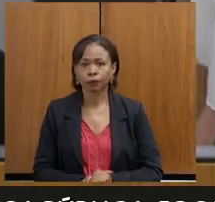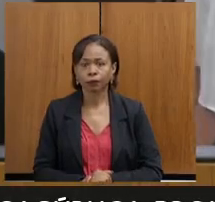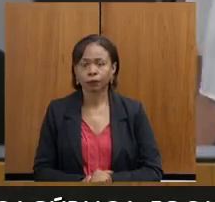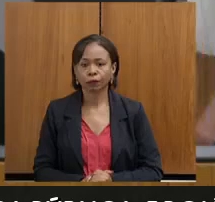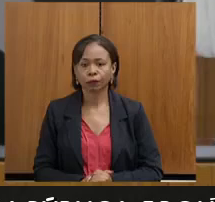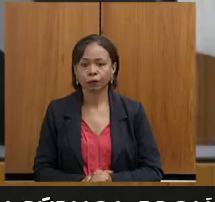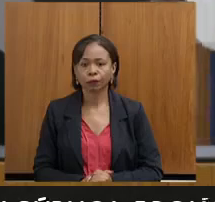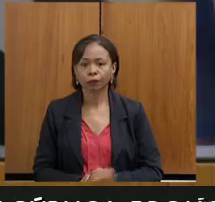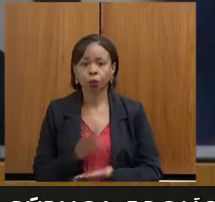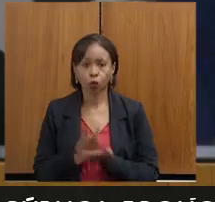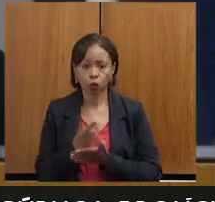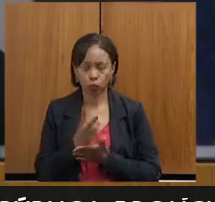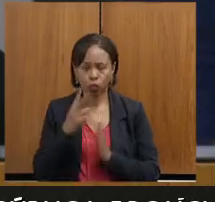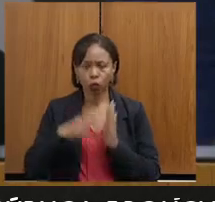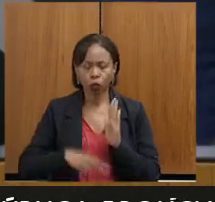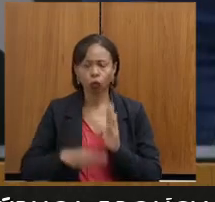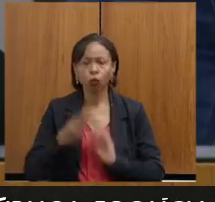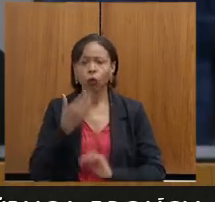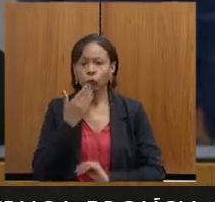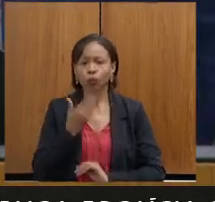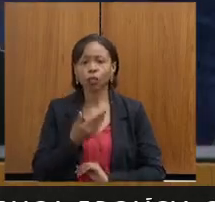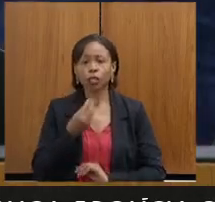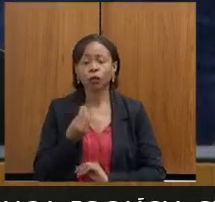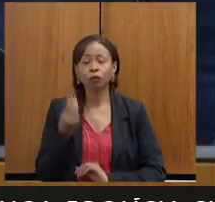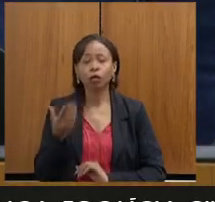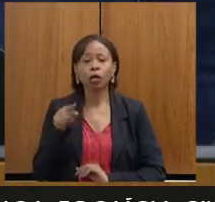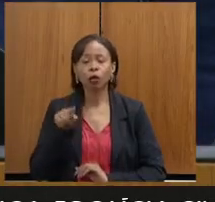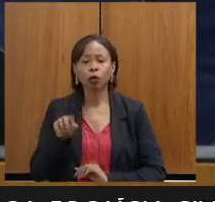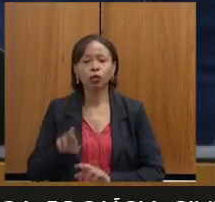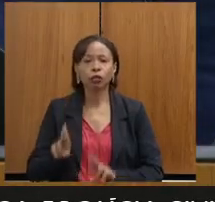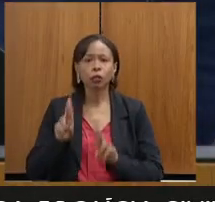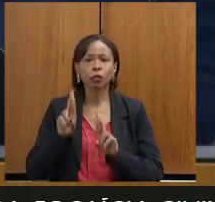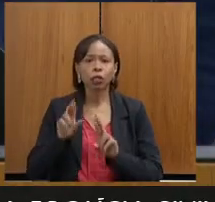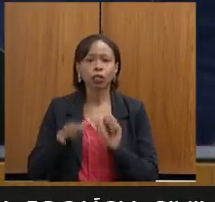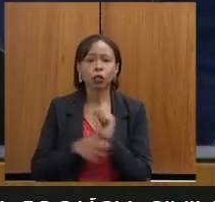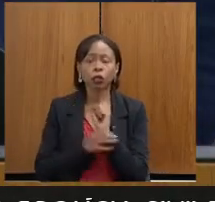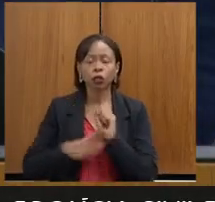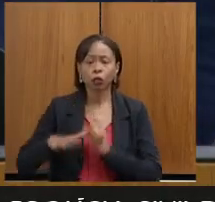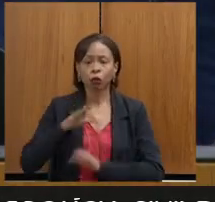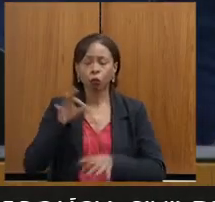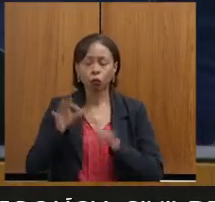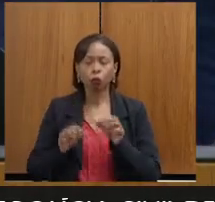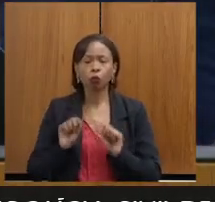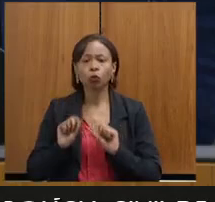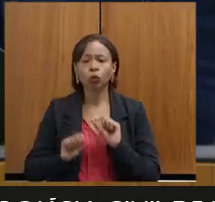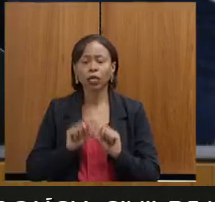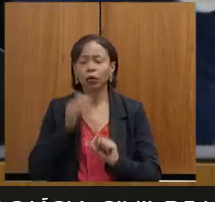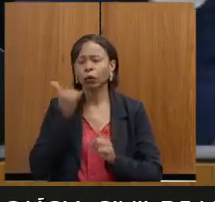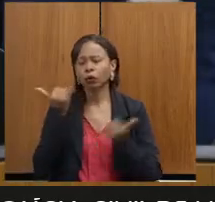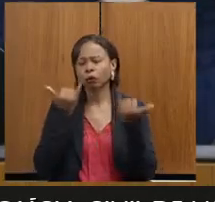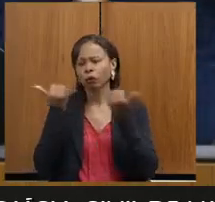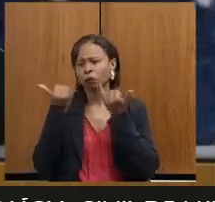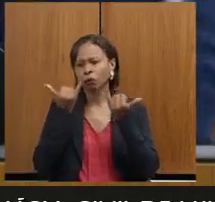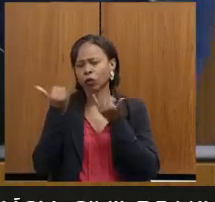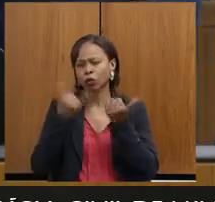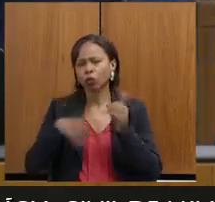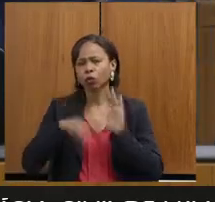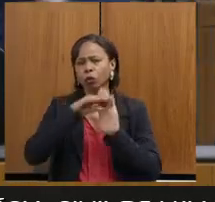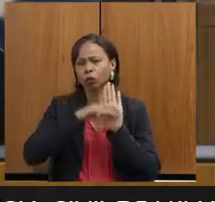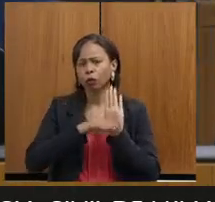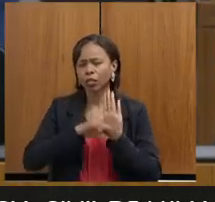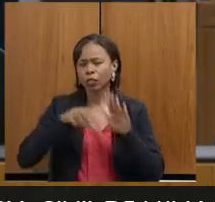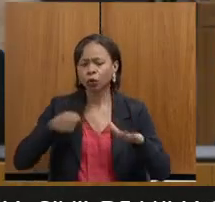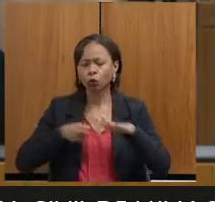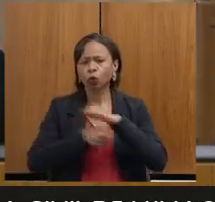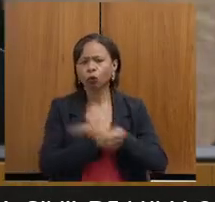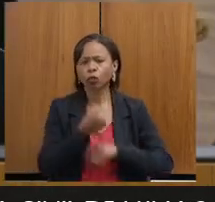tá dando continuidade a leitura seja encaminhada ao titular da secretaria da justiça e segurança por pedir informações consubstanciados no programa de